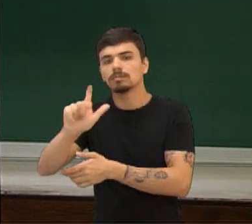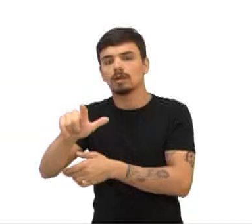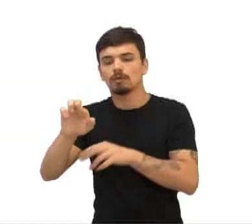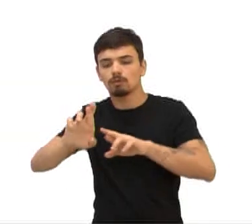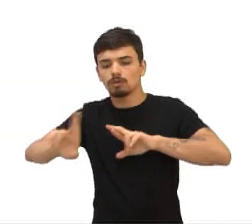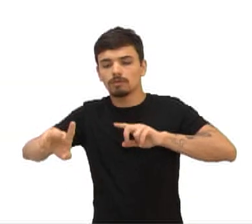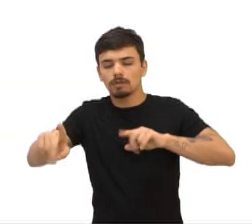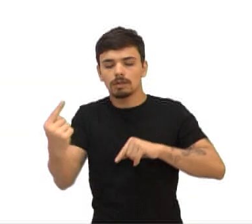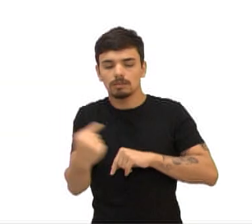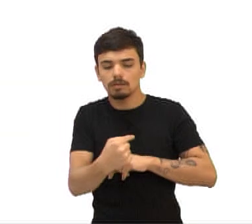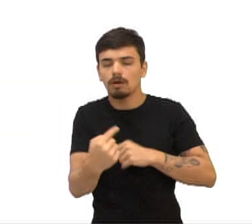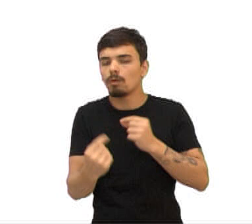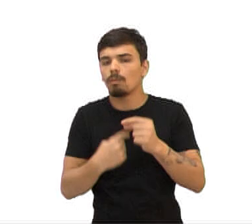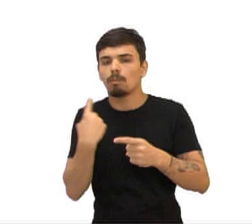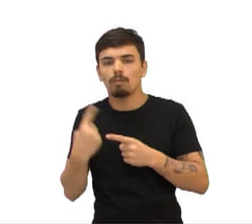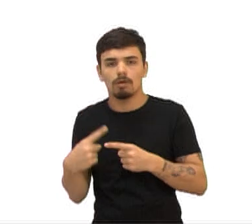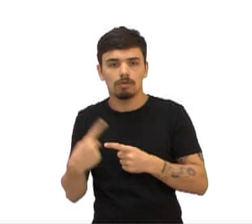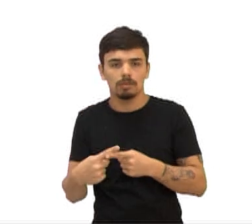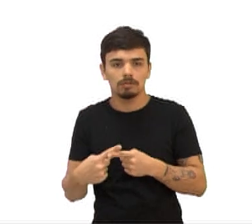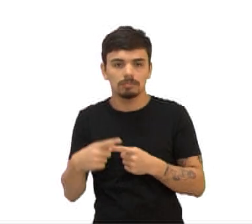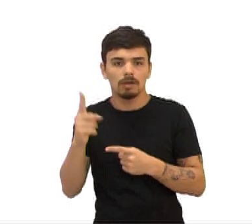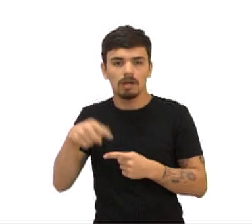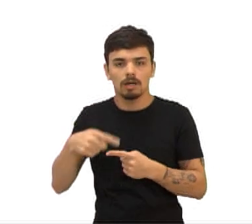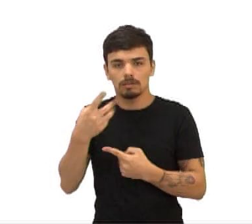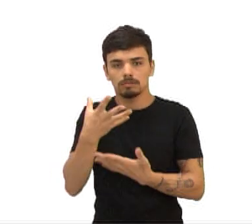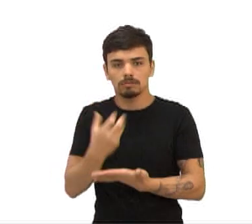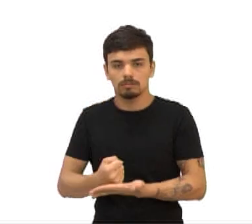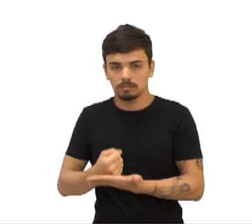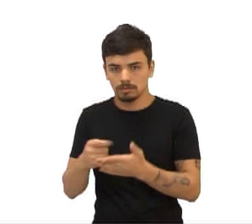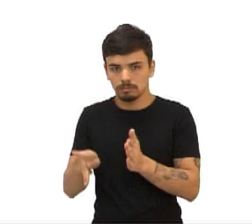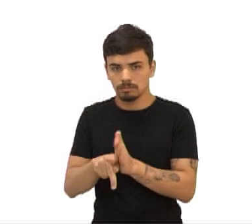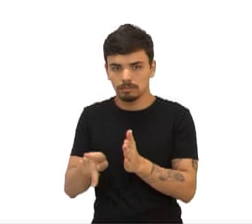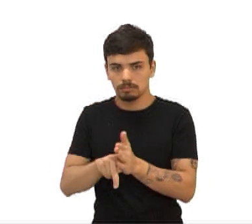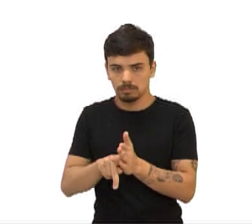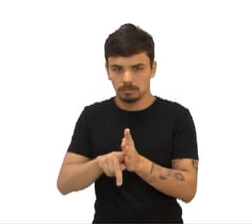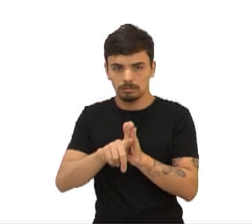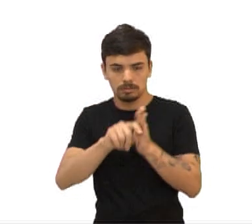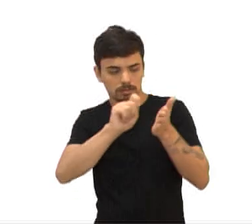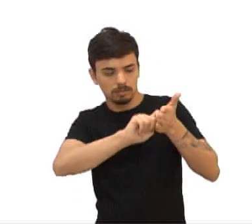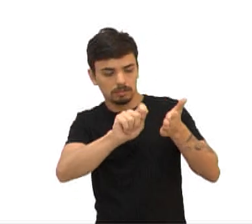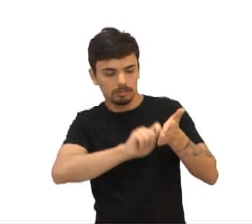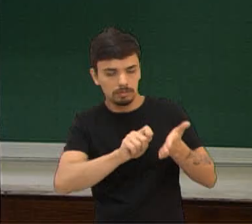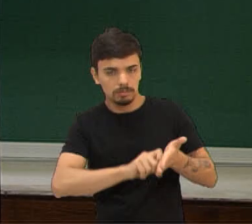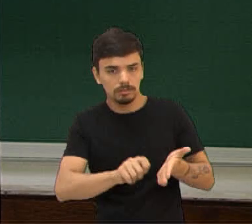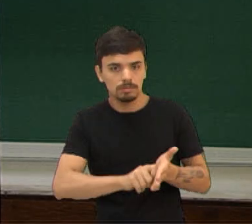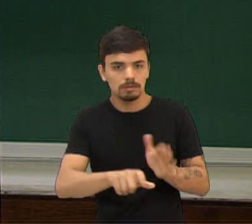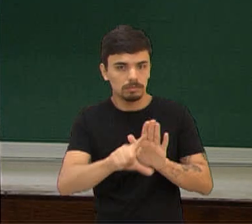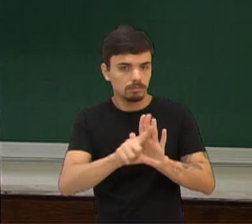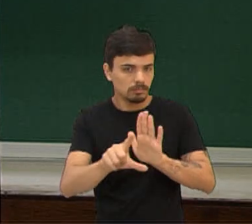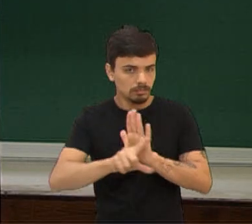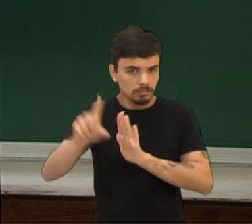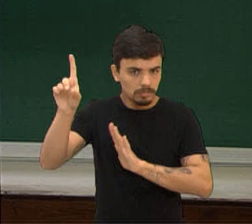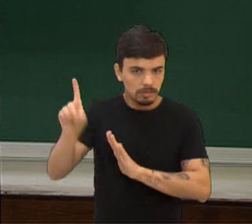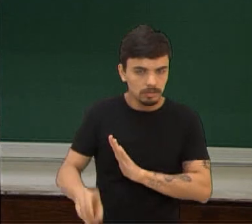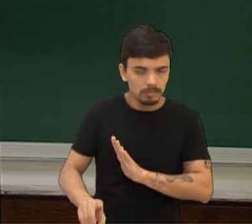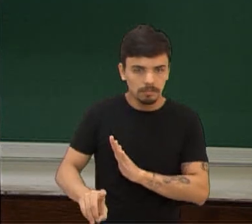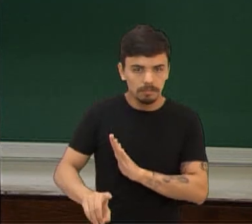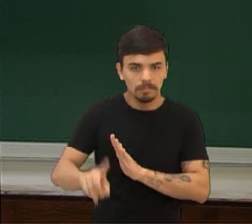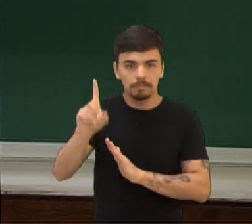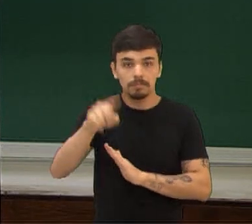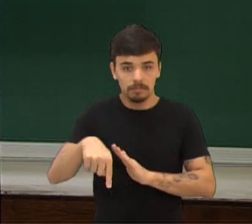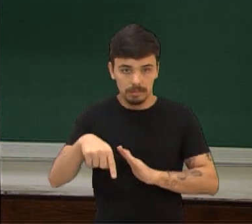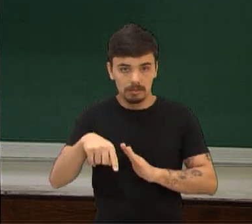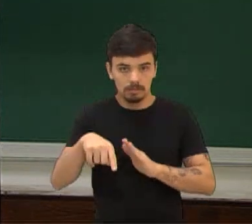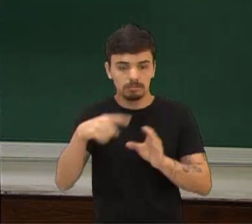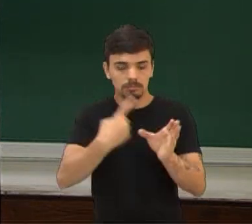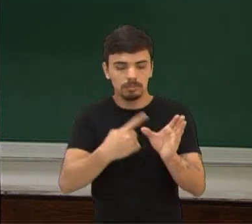diferente? Ela trata da efetivação dos direitos escritos nas leis. Então, há uma cidadania formal, que está escrito